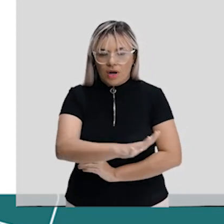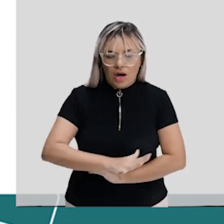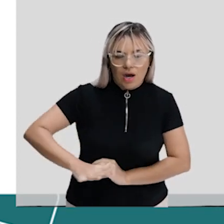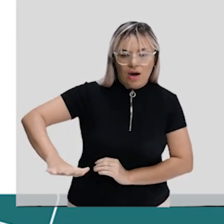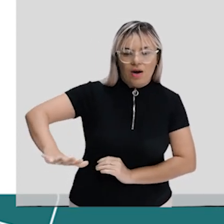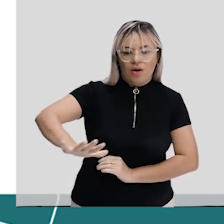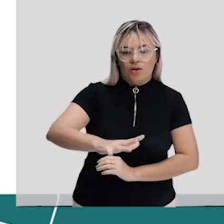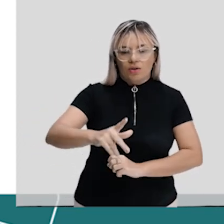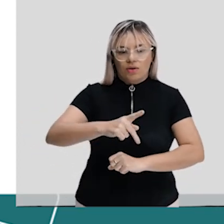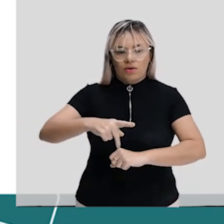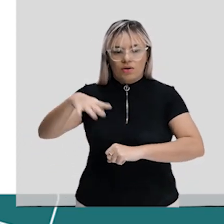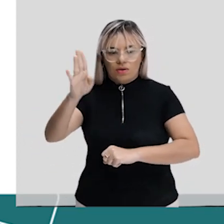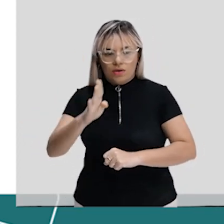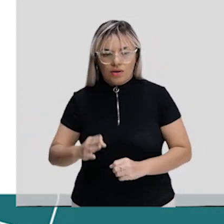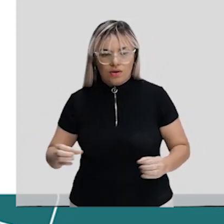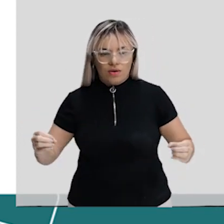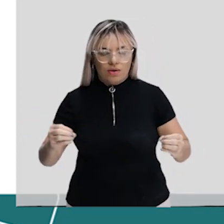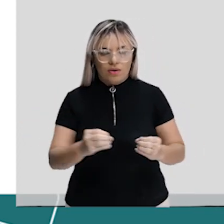é mais próximo de